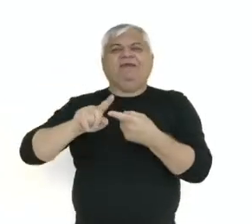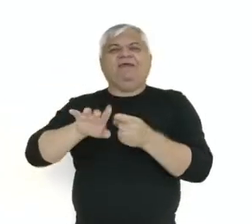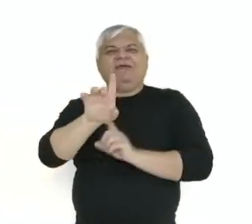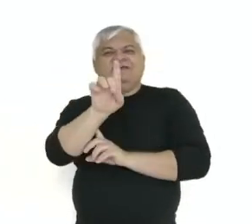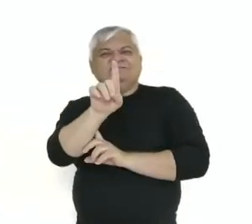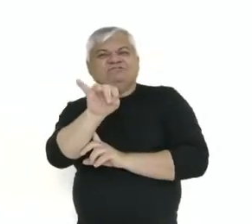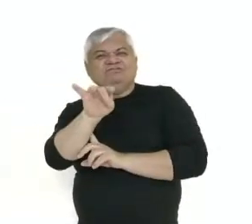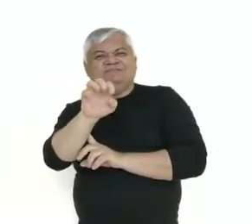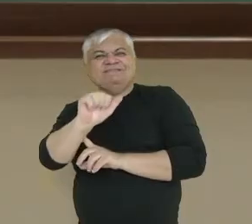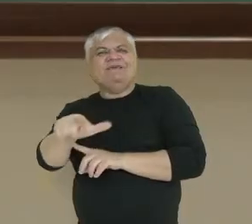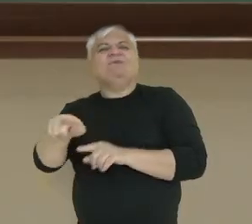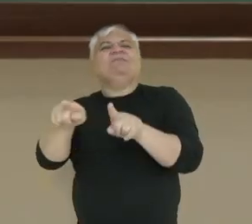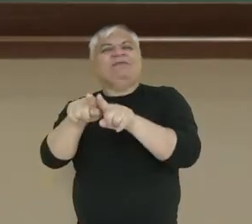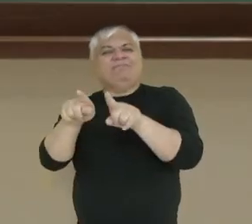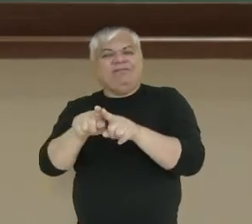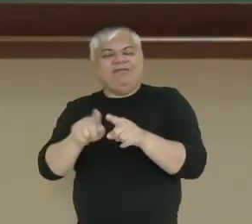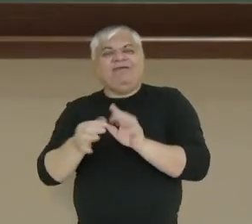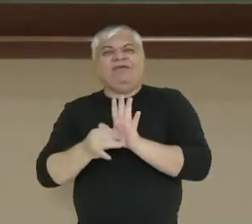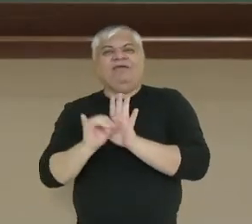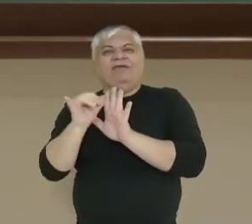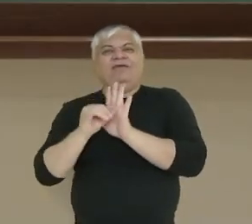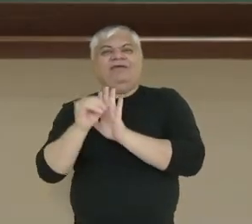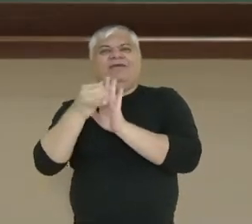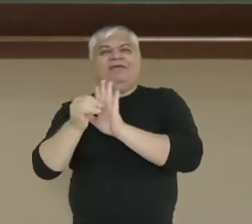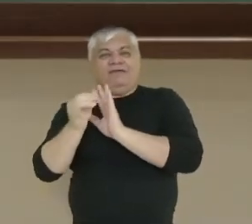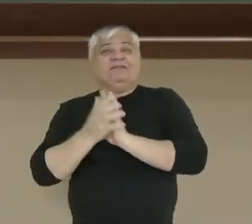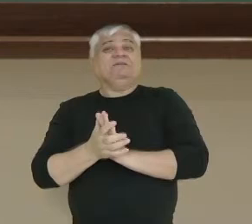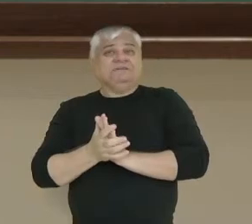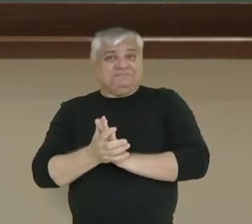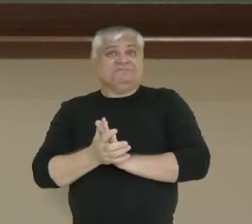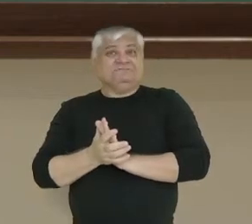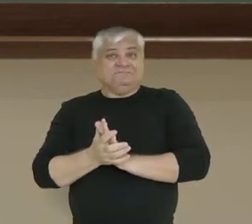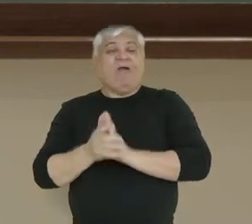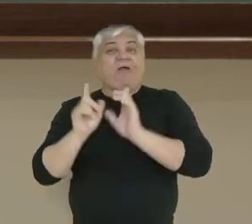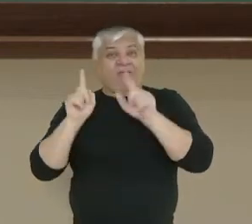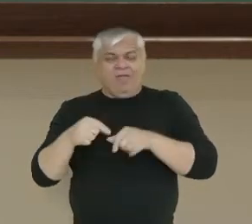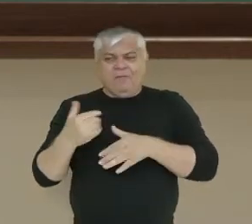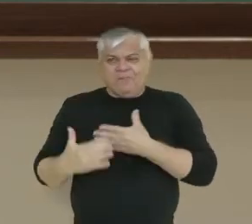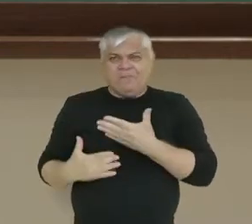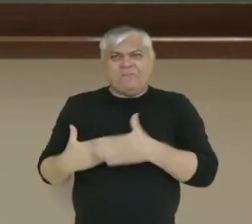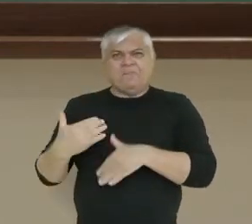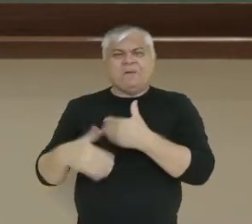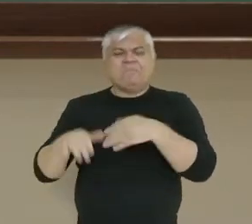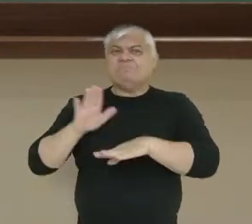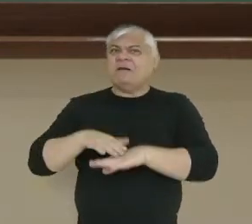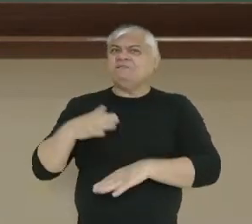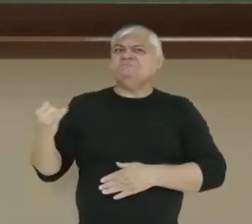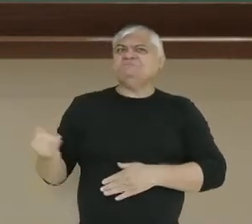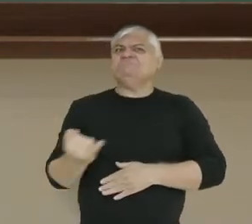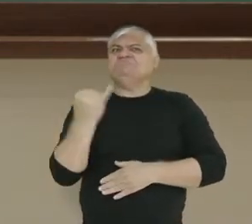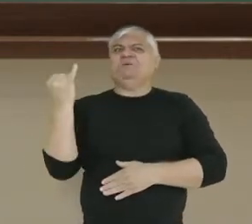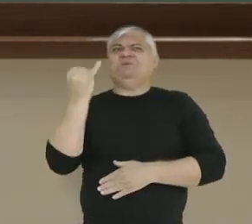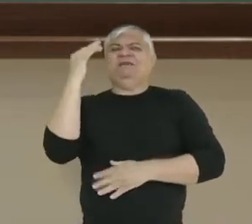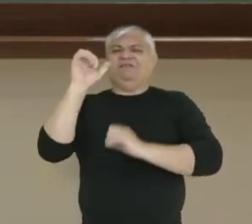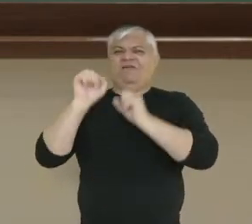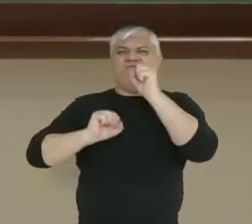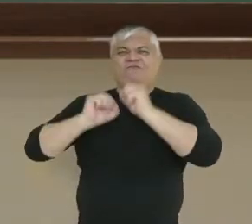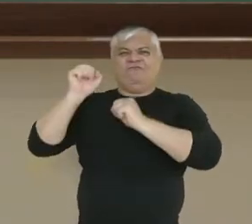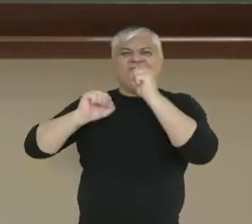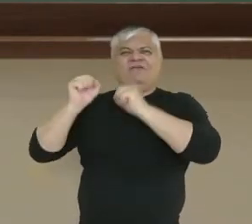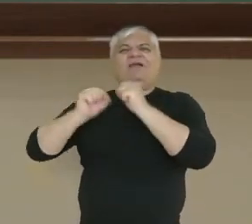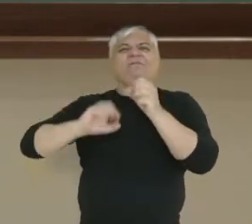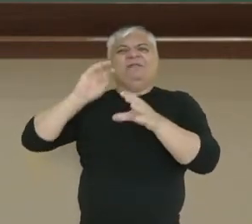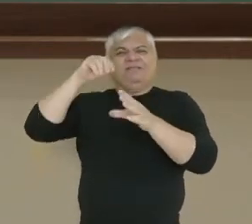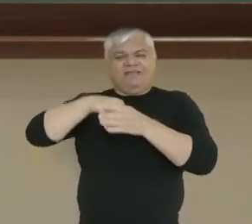energia. E é disso que nós chegamos em um dos processos mais importantes de industrialização dentro da